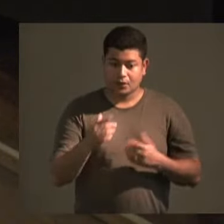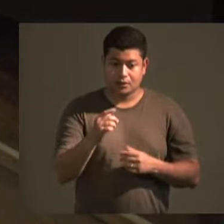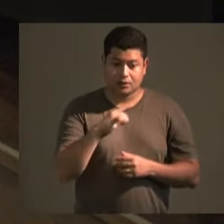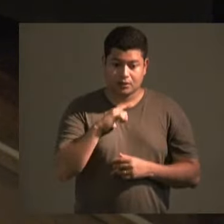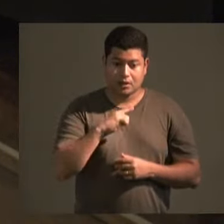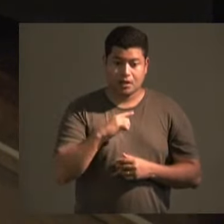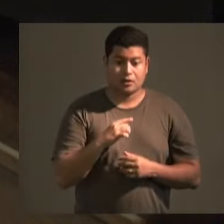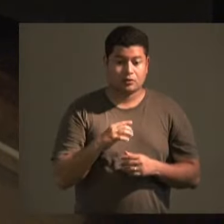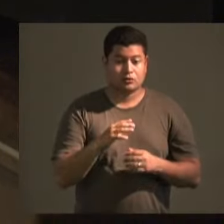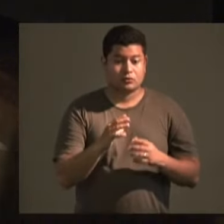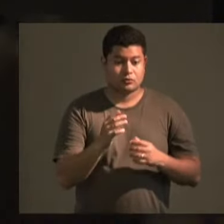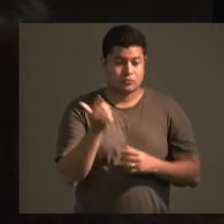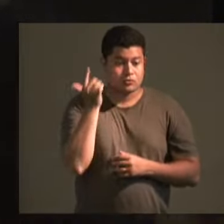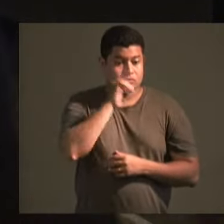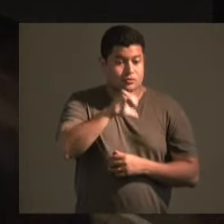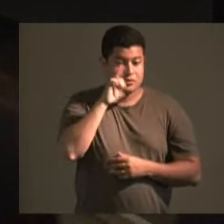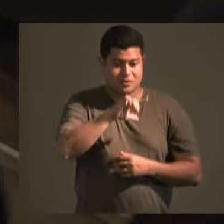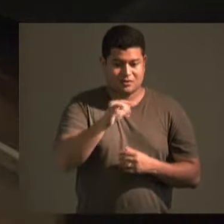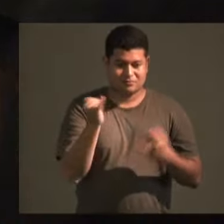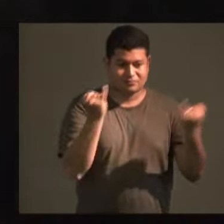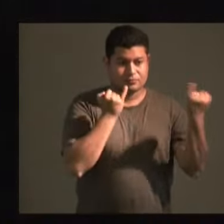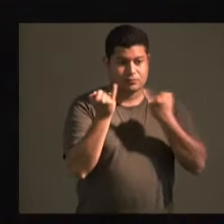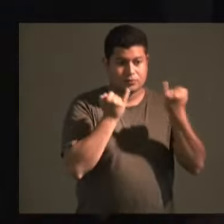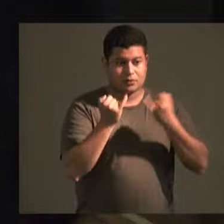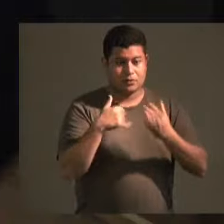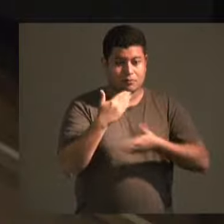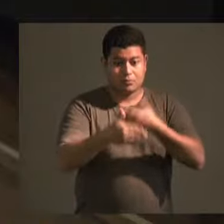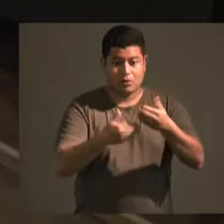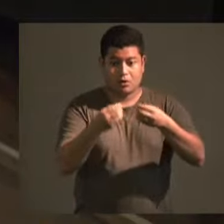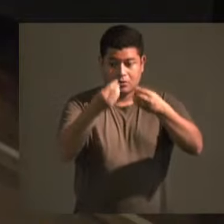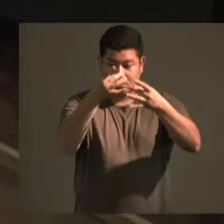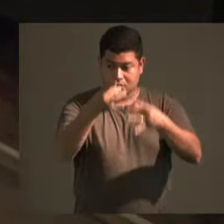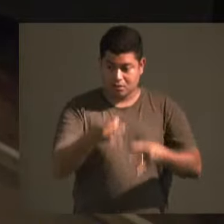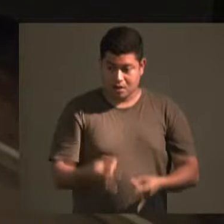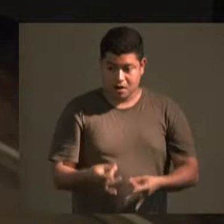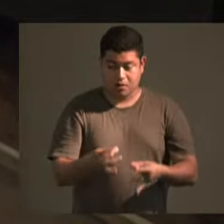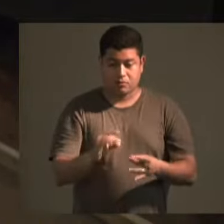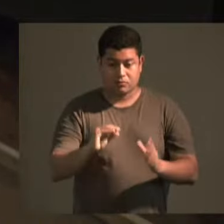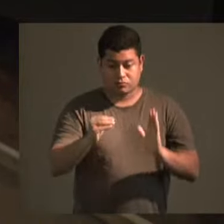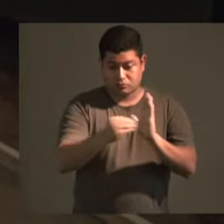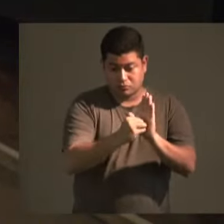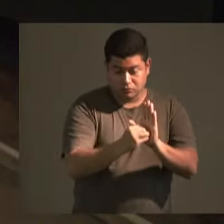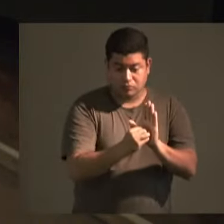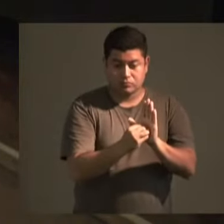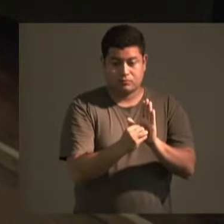informações. E aí, esse detalhamento a gente também vai incorporar no